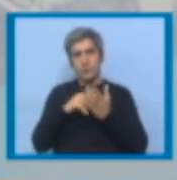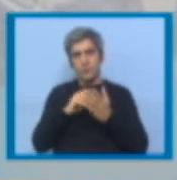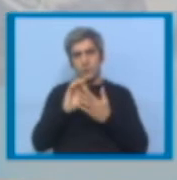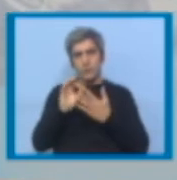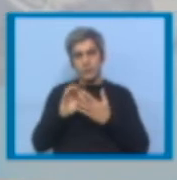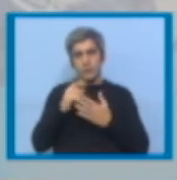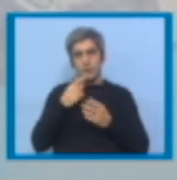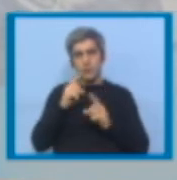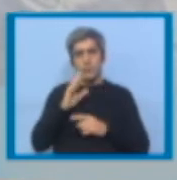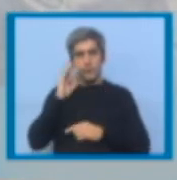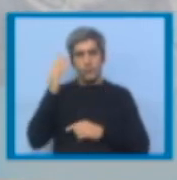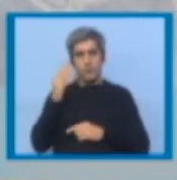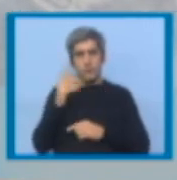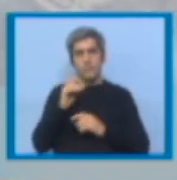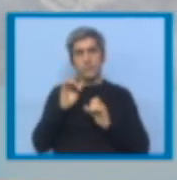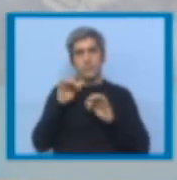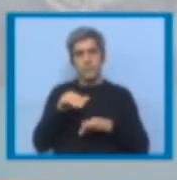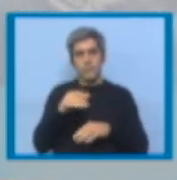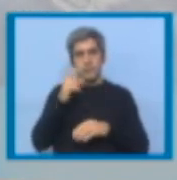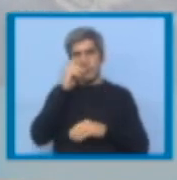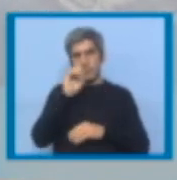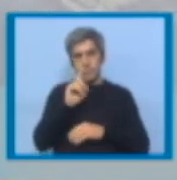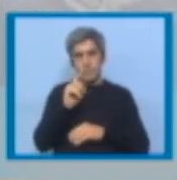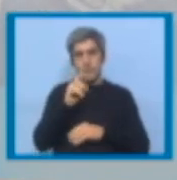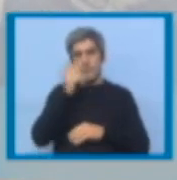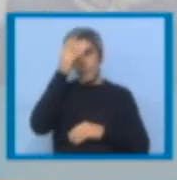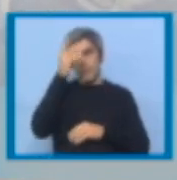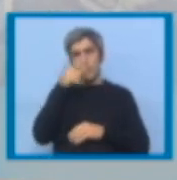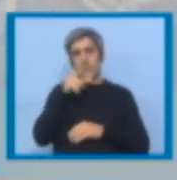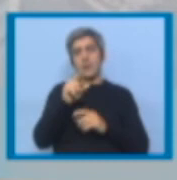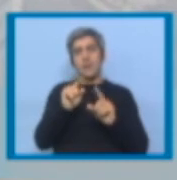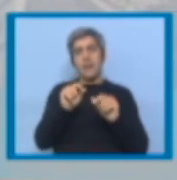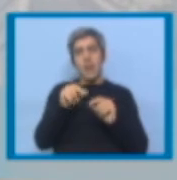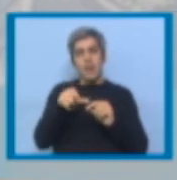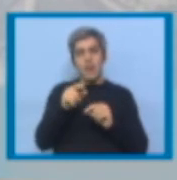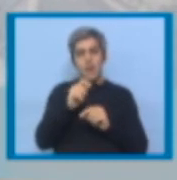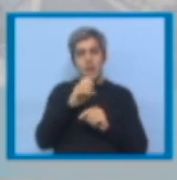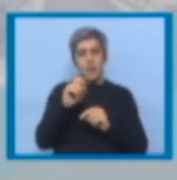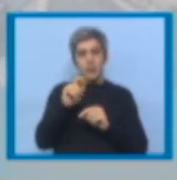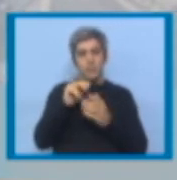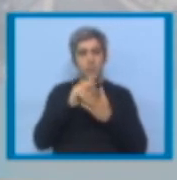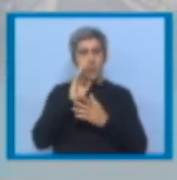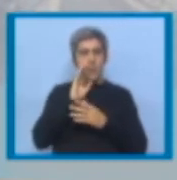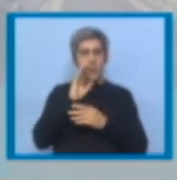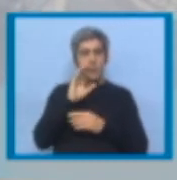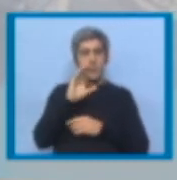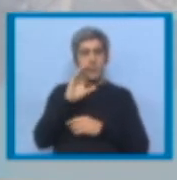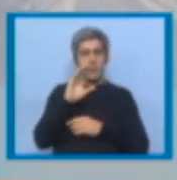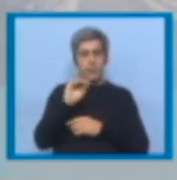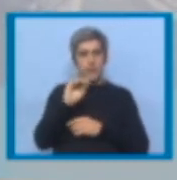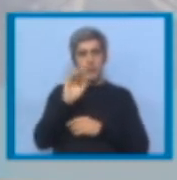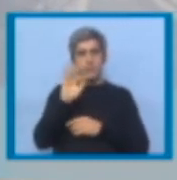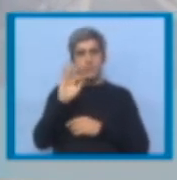que não se repitam no futuro. A terminar, eu recordo que a edição rádio do programa Eclésia espera por si, mais logo, pelas